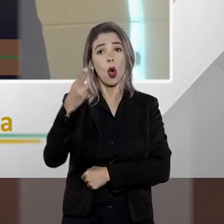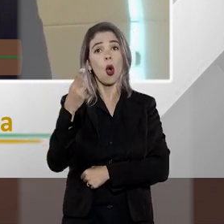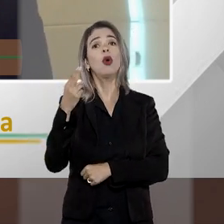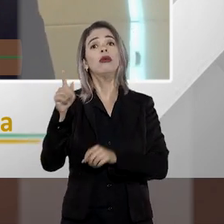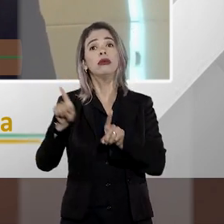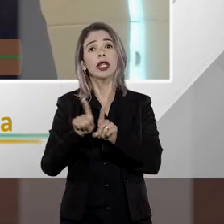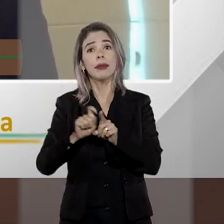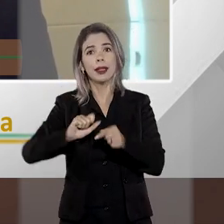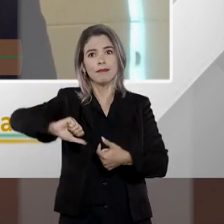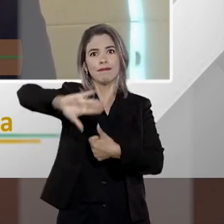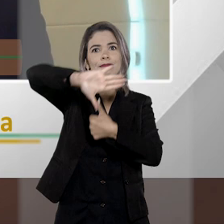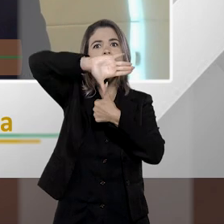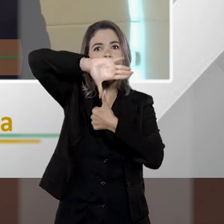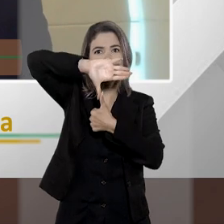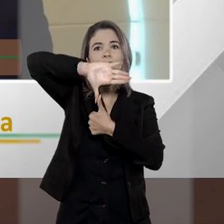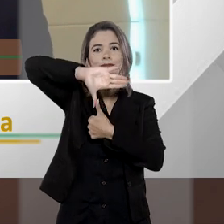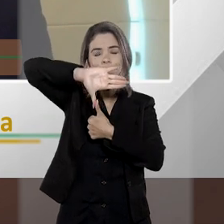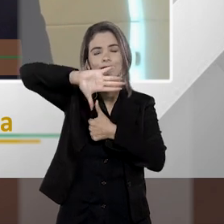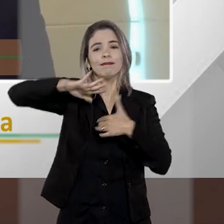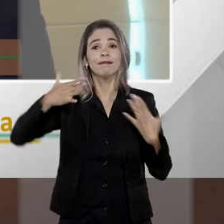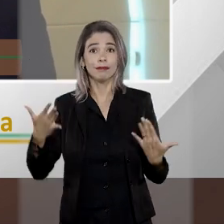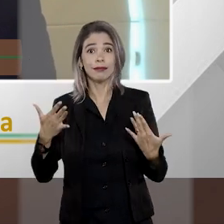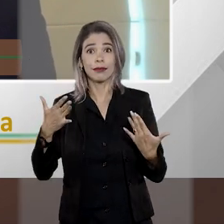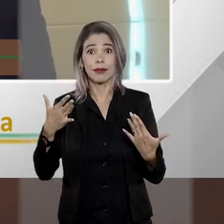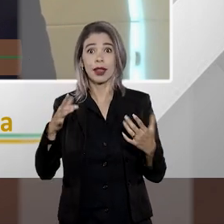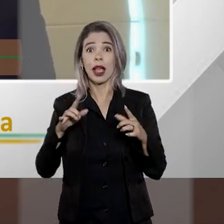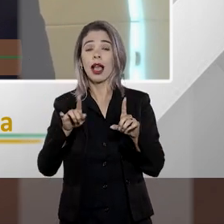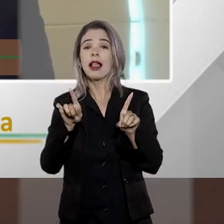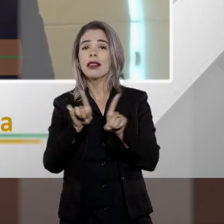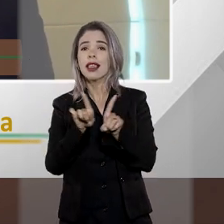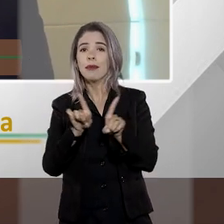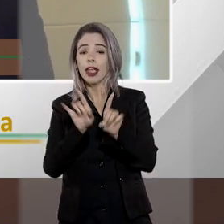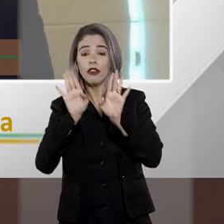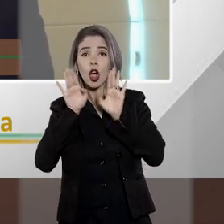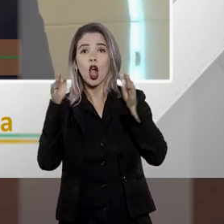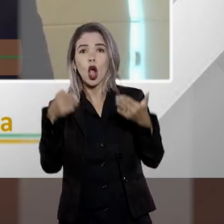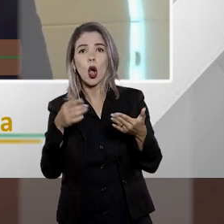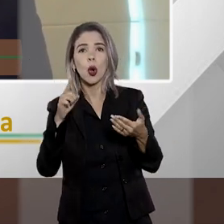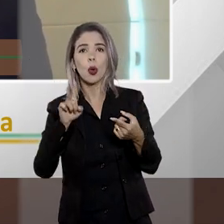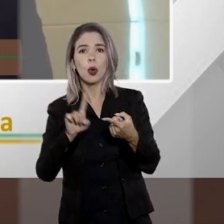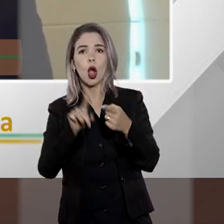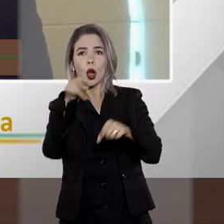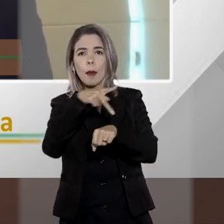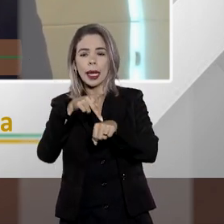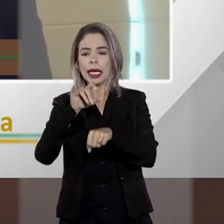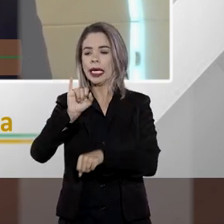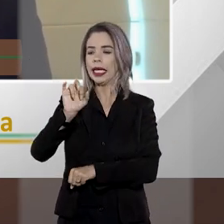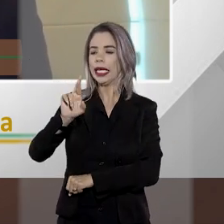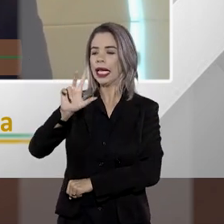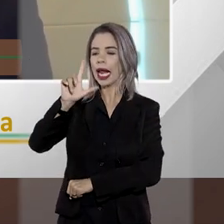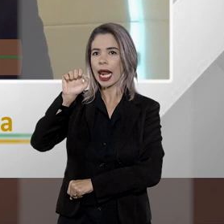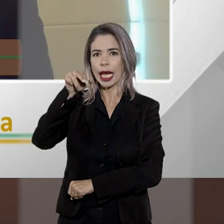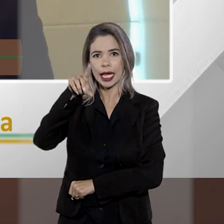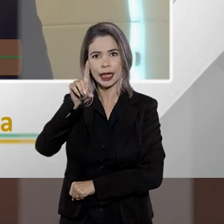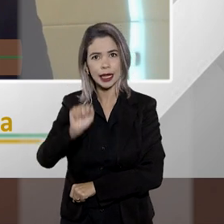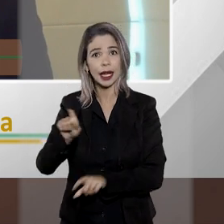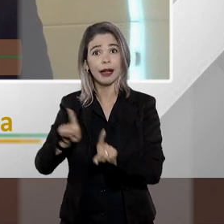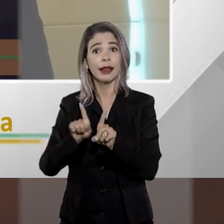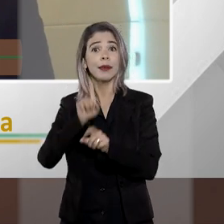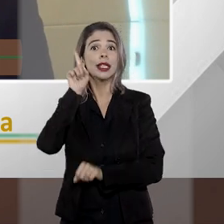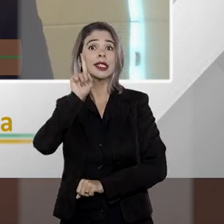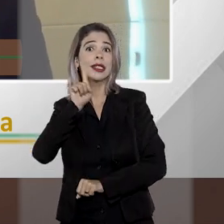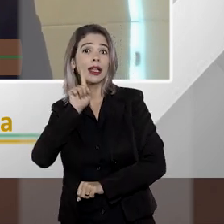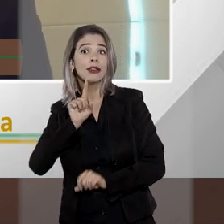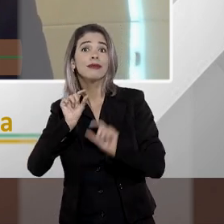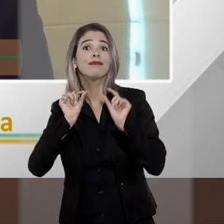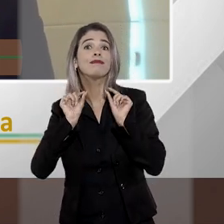da América do Norte. Aqui, mais especificamente, chama a atenção da Irlanda, chama a atenção para os Estados Unidos. O